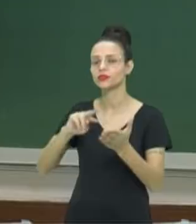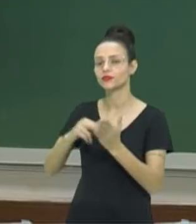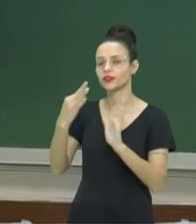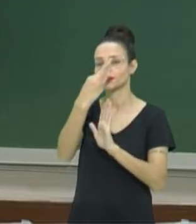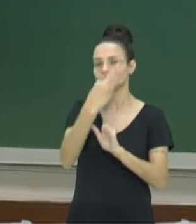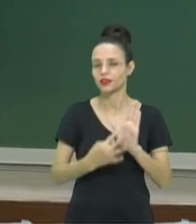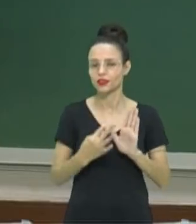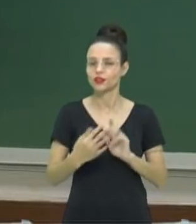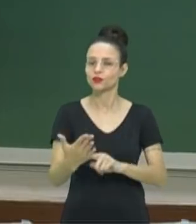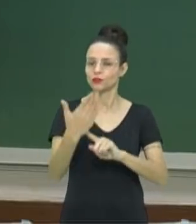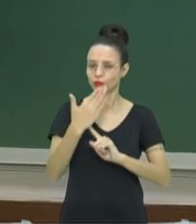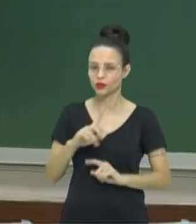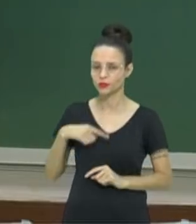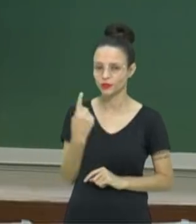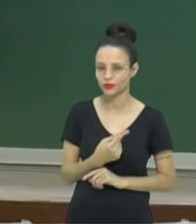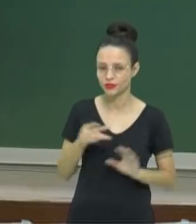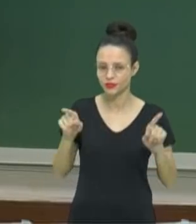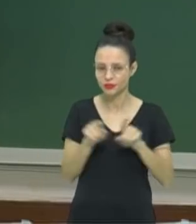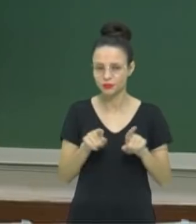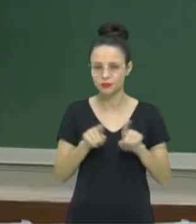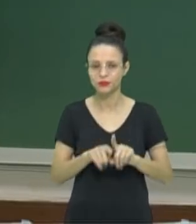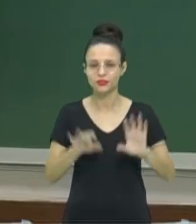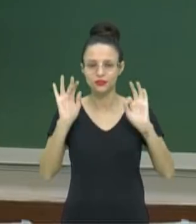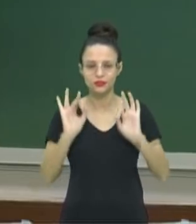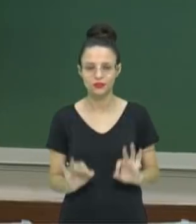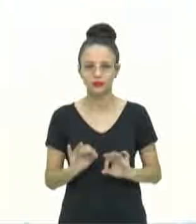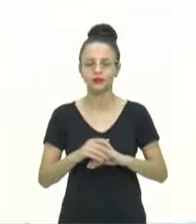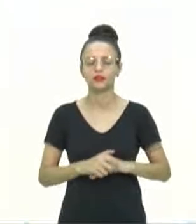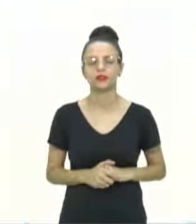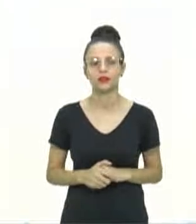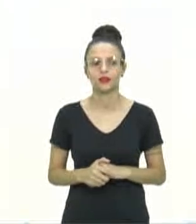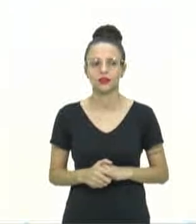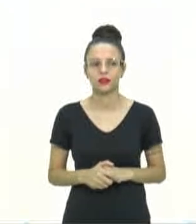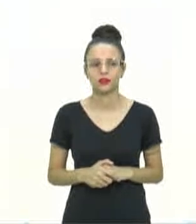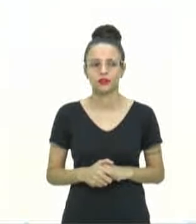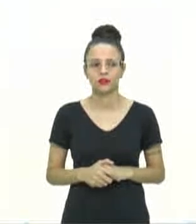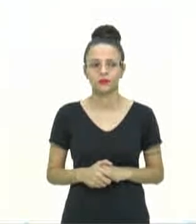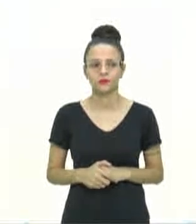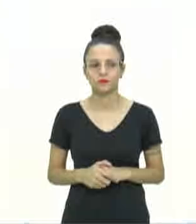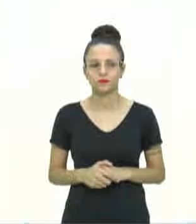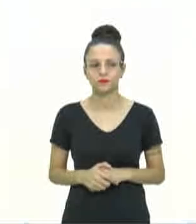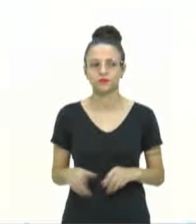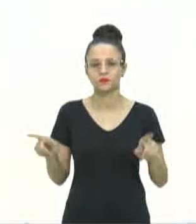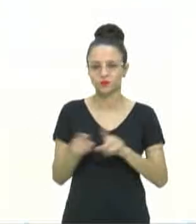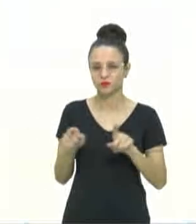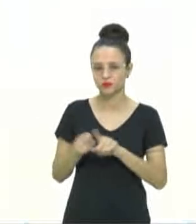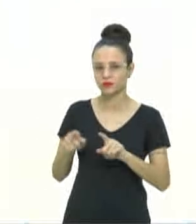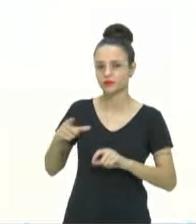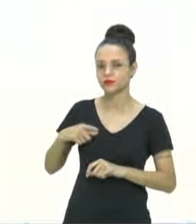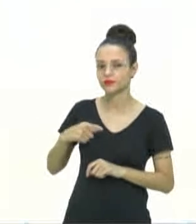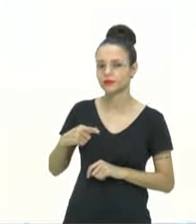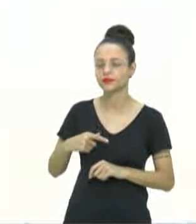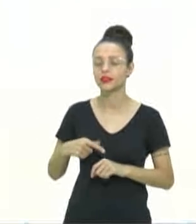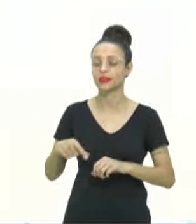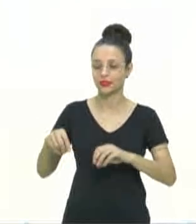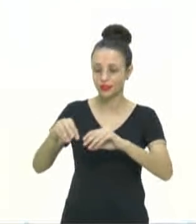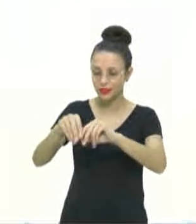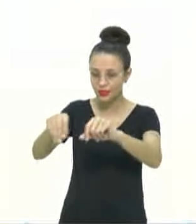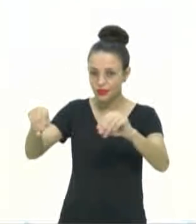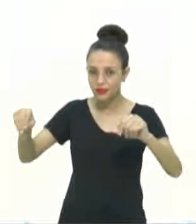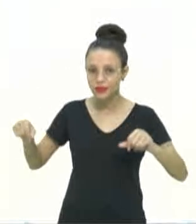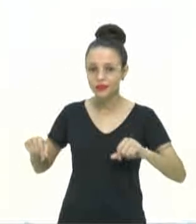querendo dizer para nós ali também, certo? E aí nós vamos ter ali concentração de terras para pequenas pessoas,